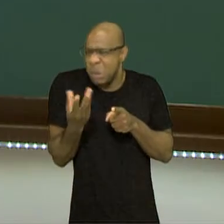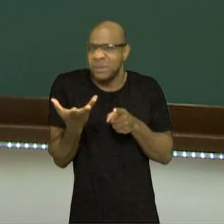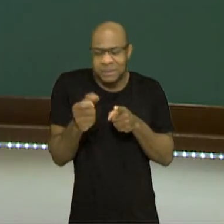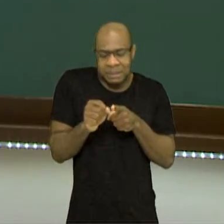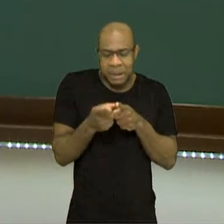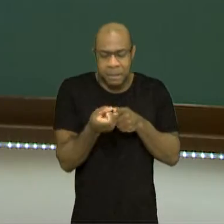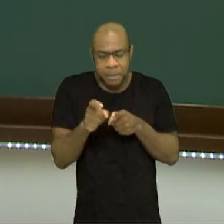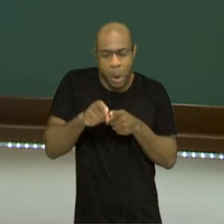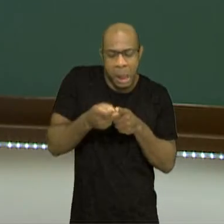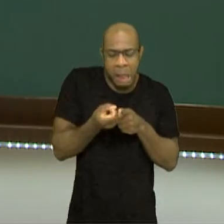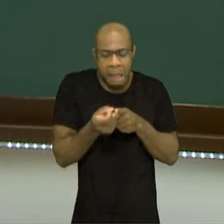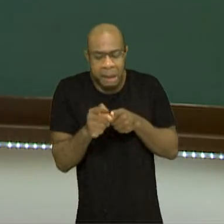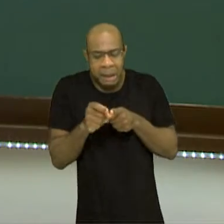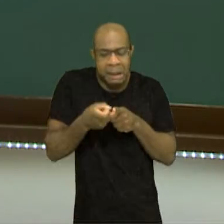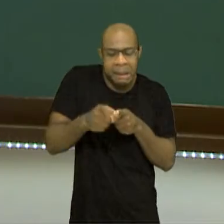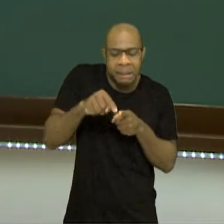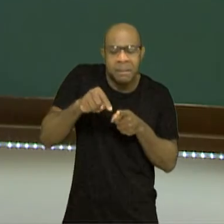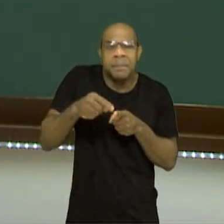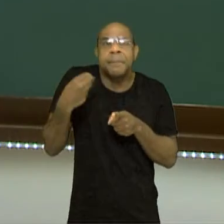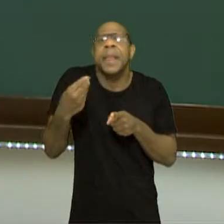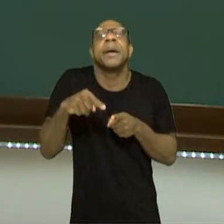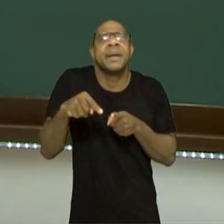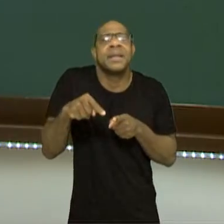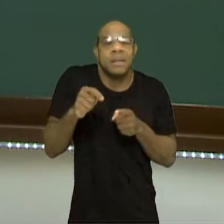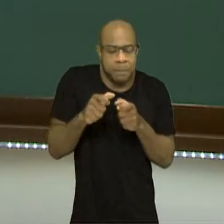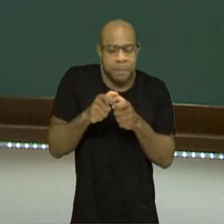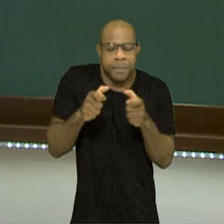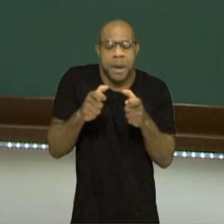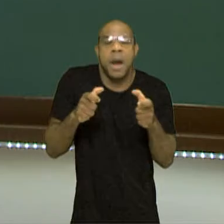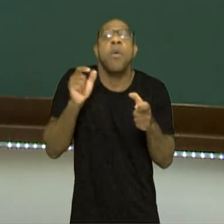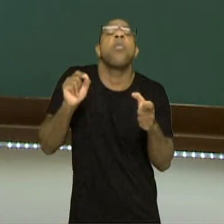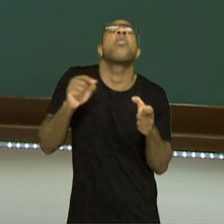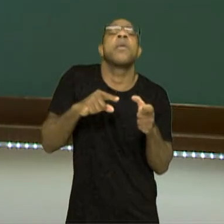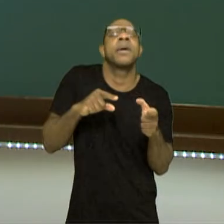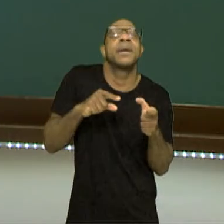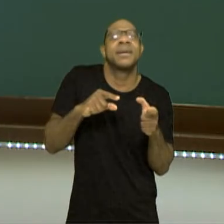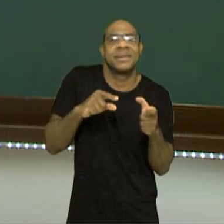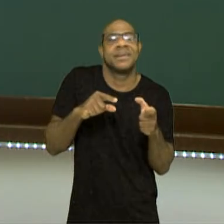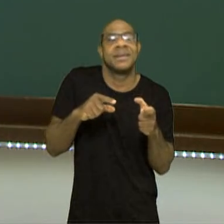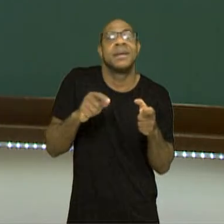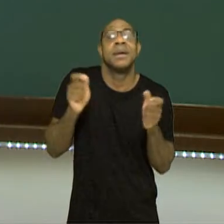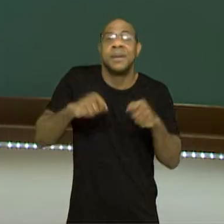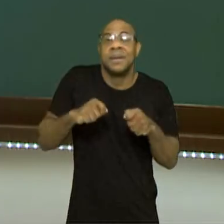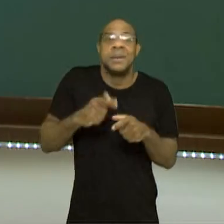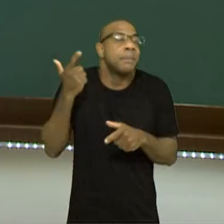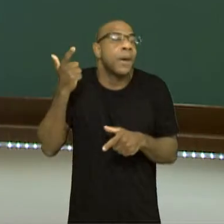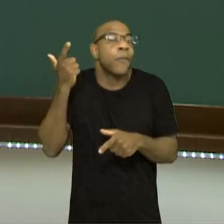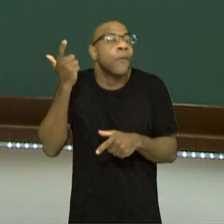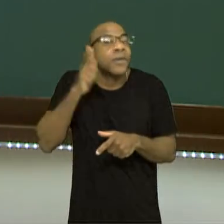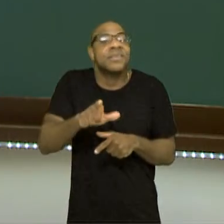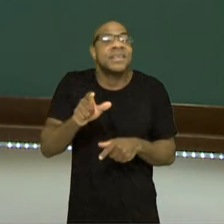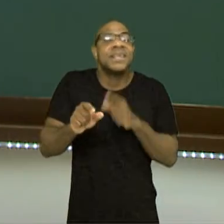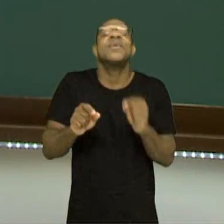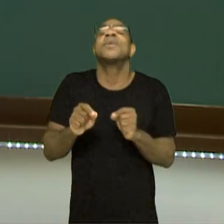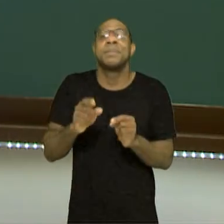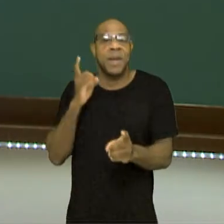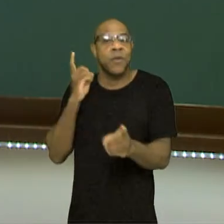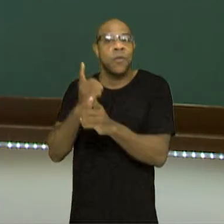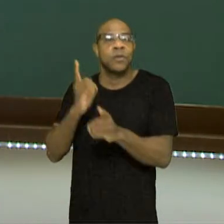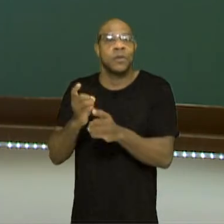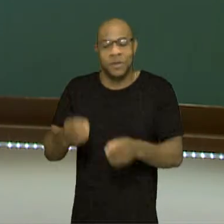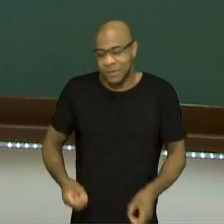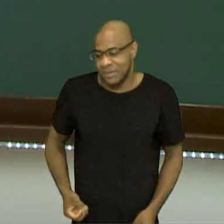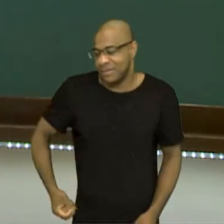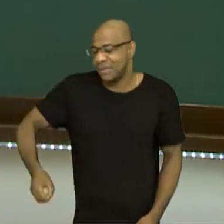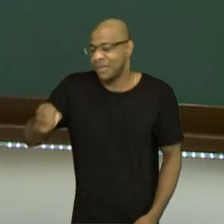de espermatozoides, ela serve para aumentar a probabilidade, a chance do encontro de